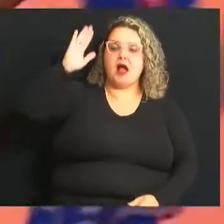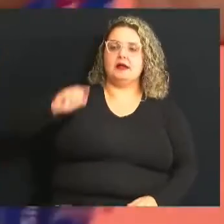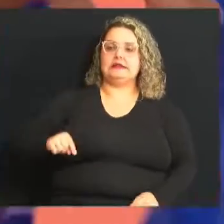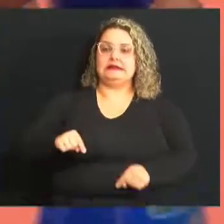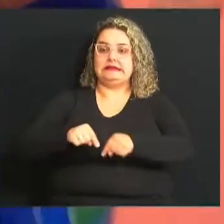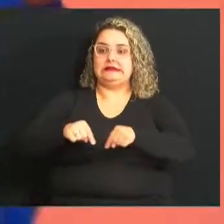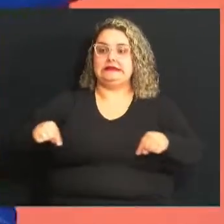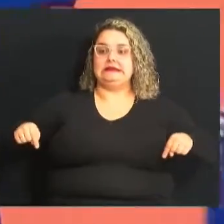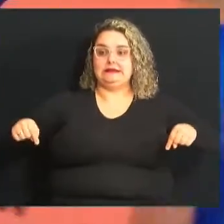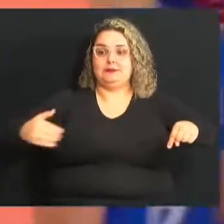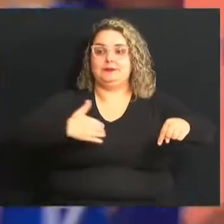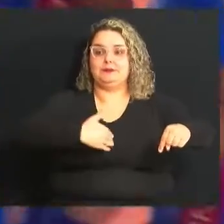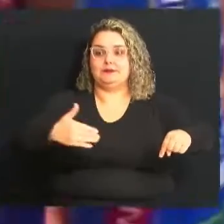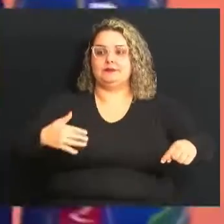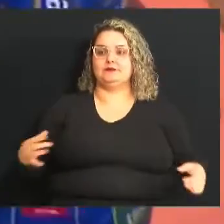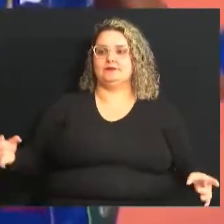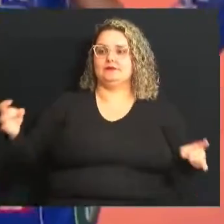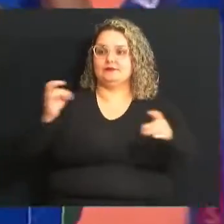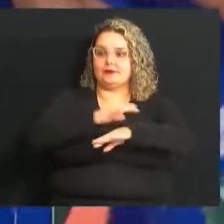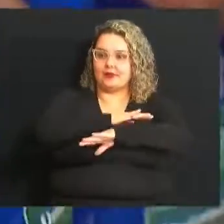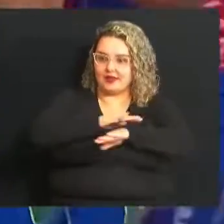quadra para fechar o set